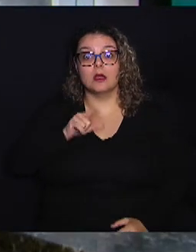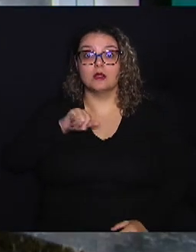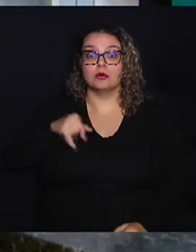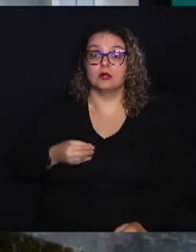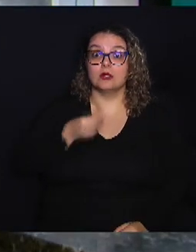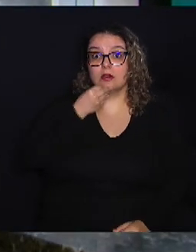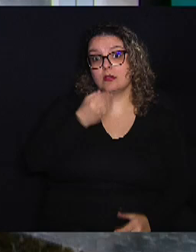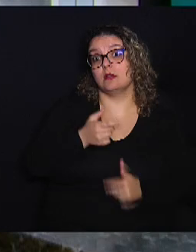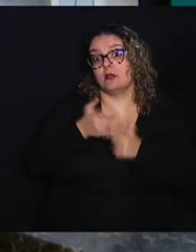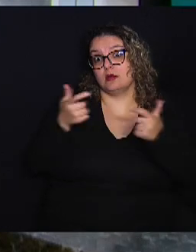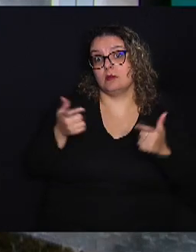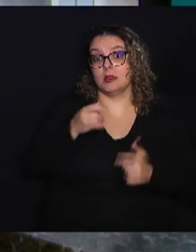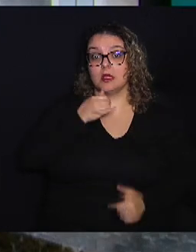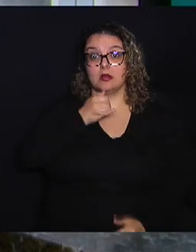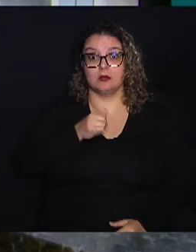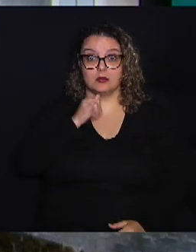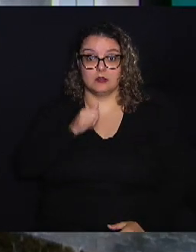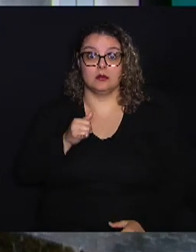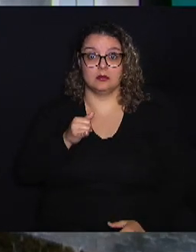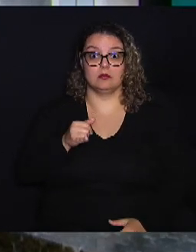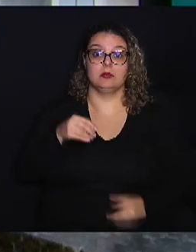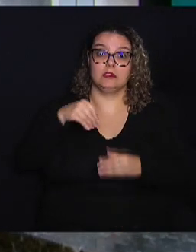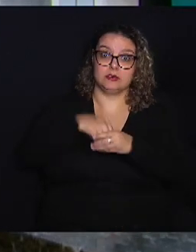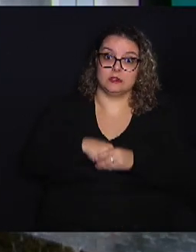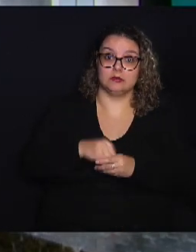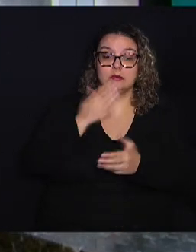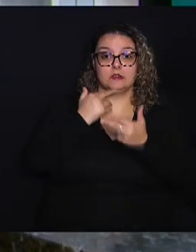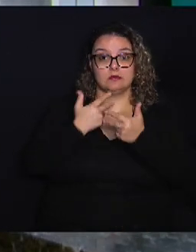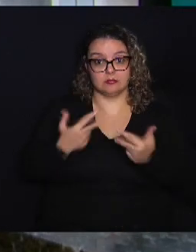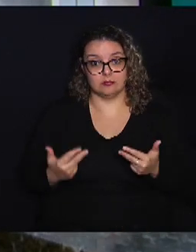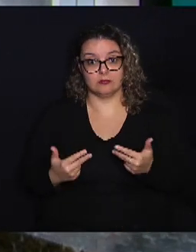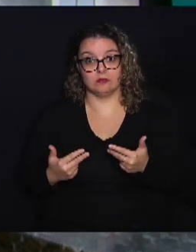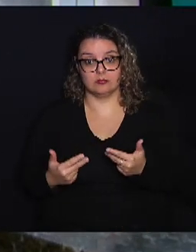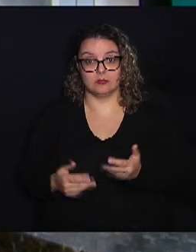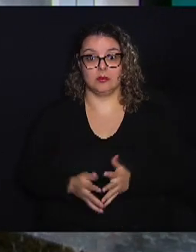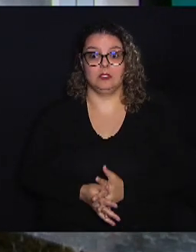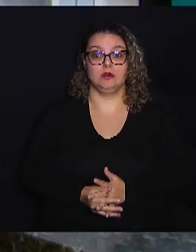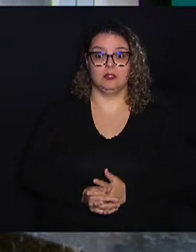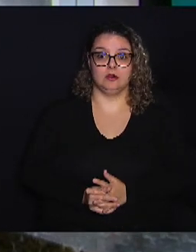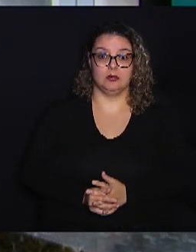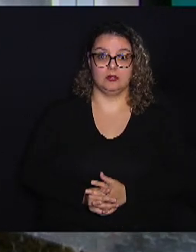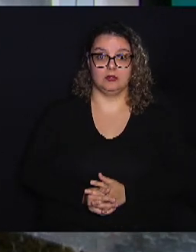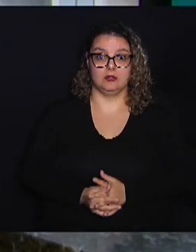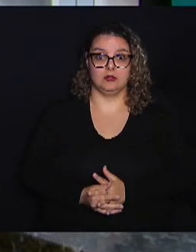grande parte da energia que está presente nesses alimentos. Então, o